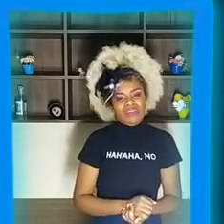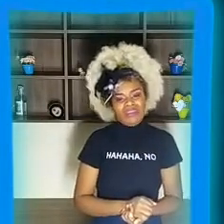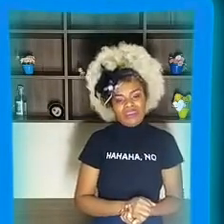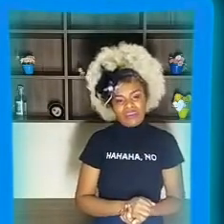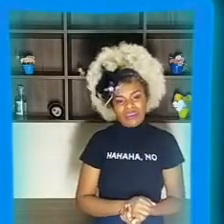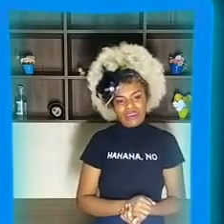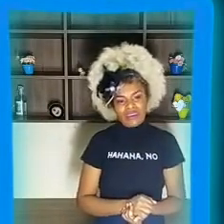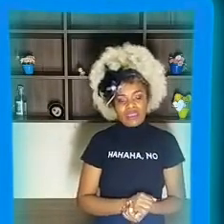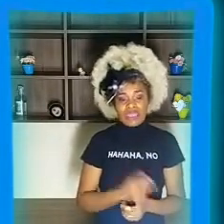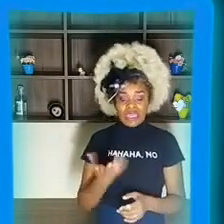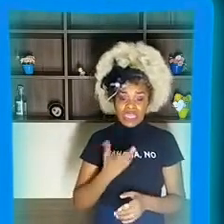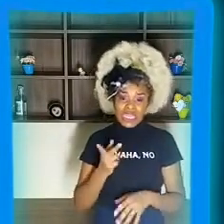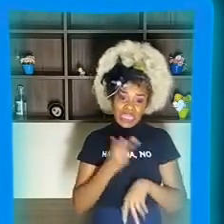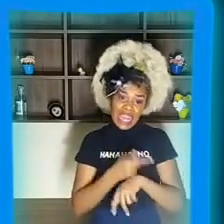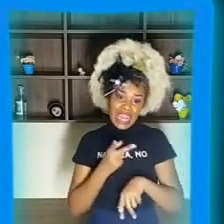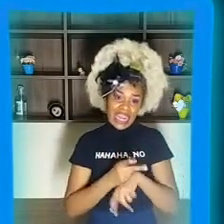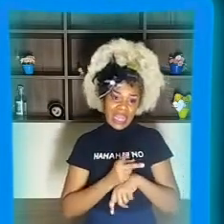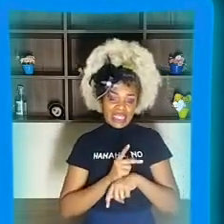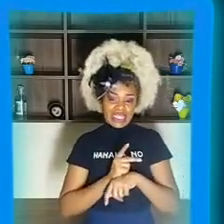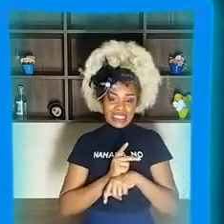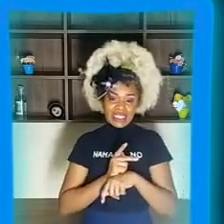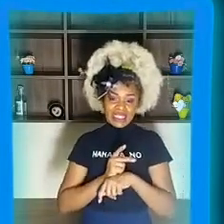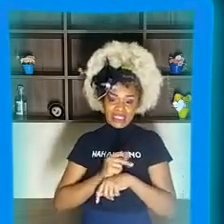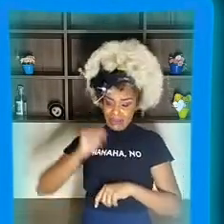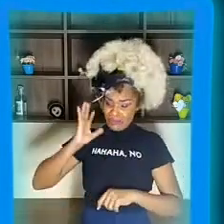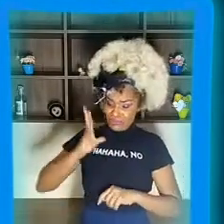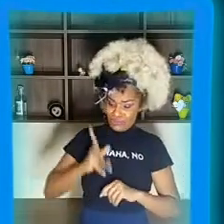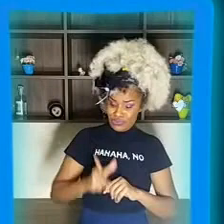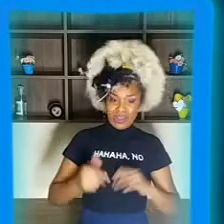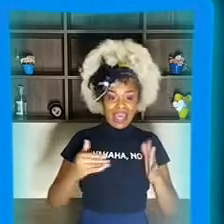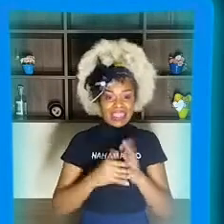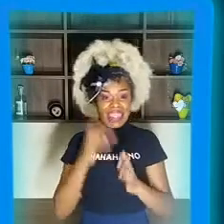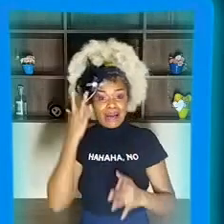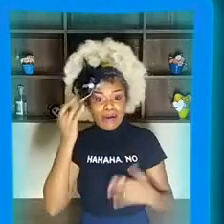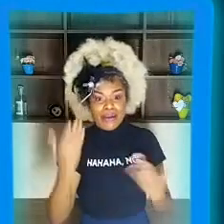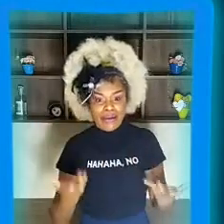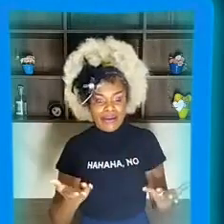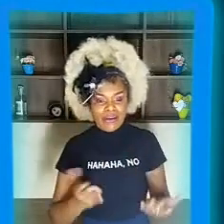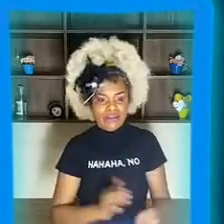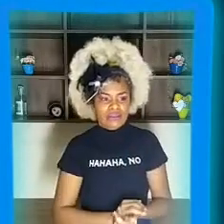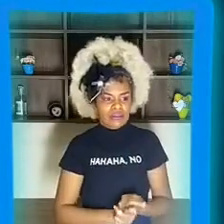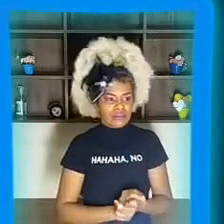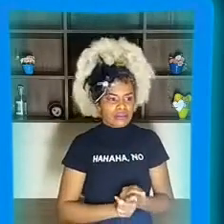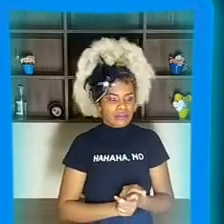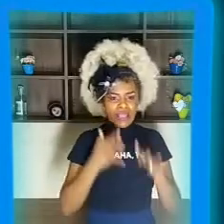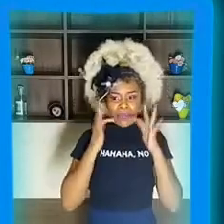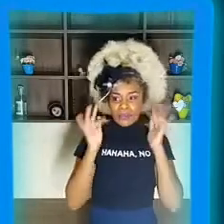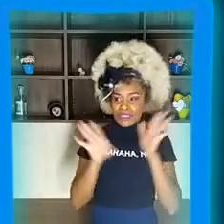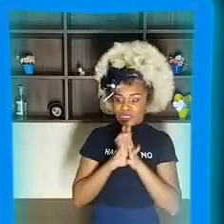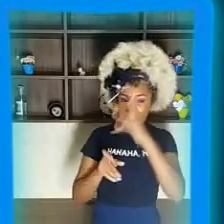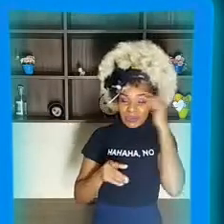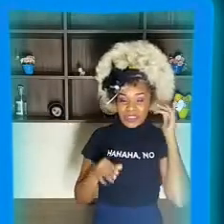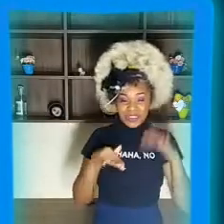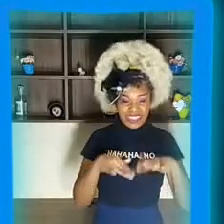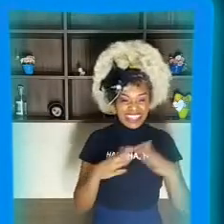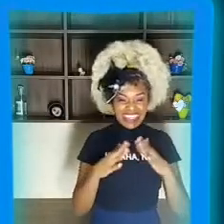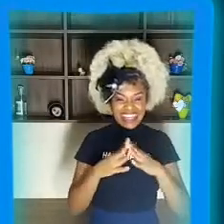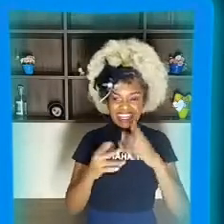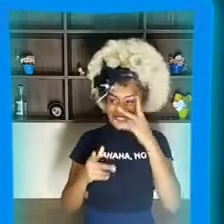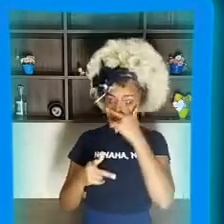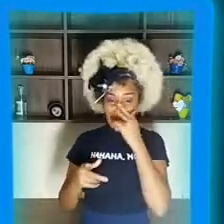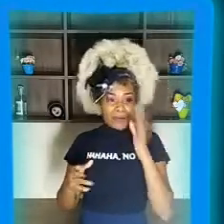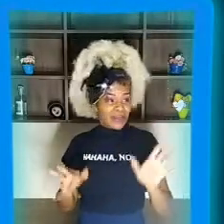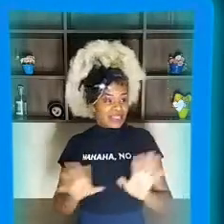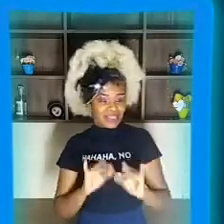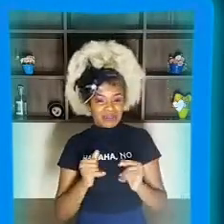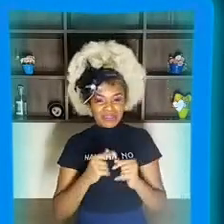Vai lá, que queria que a live virasse à noite. Peraí, sabe demais? É porque acabou de chegar alguém aqui em casa. Tô com a campanha. Não, deixa eu acho que é o marido da